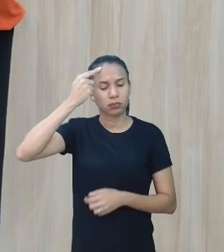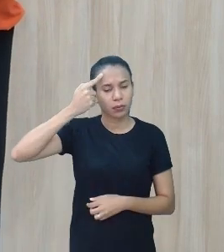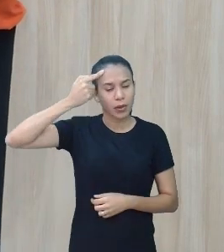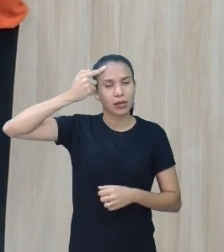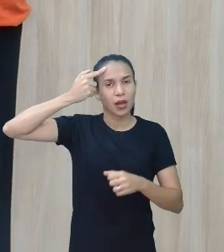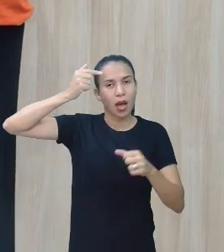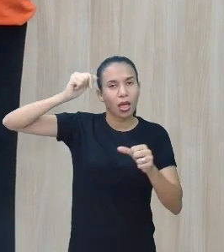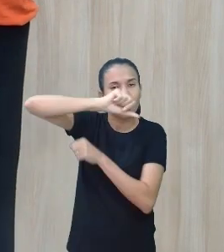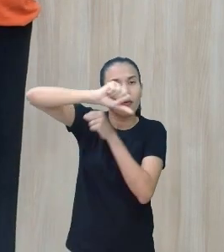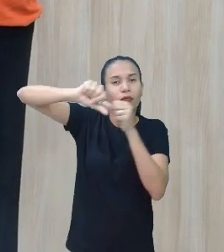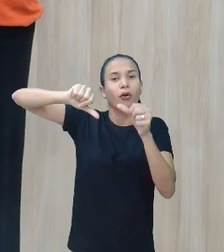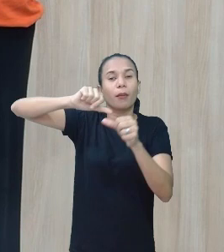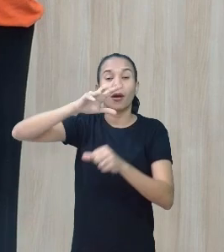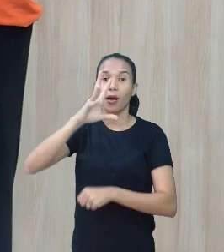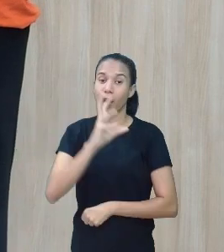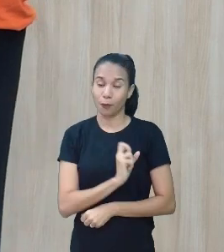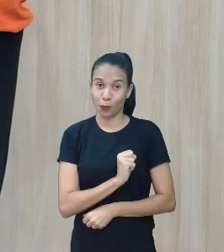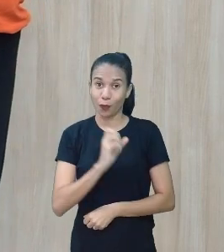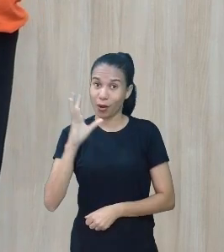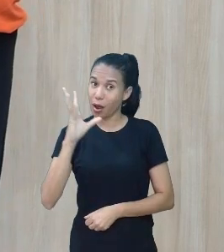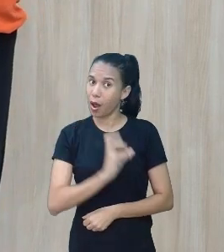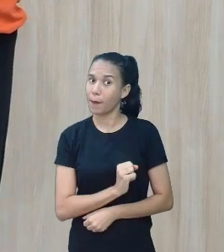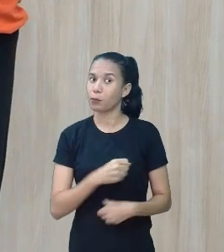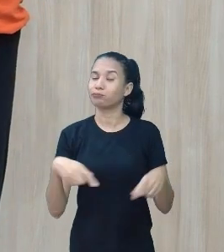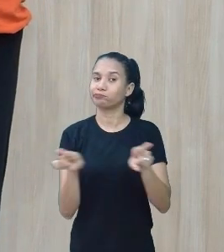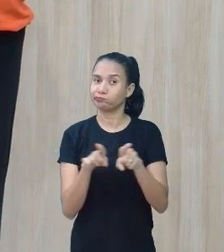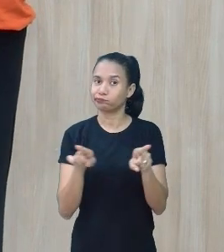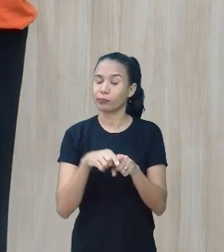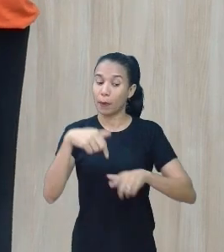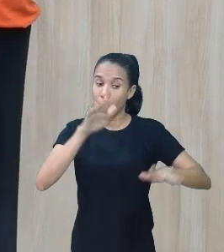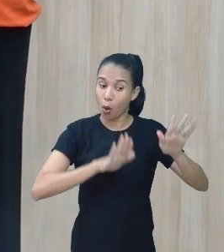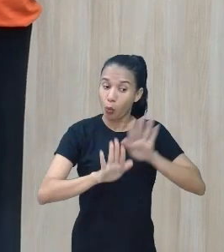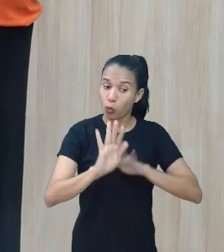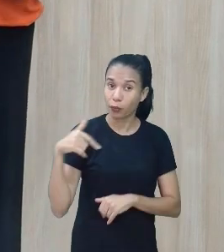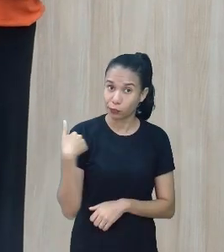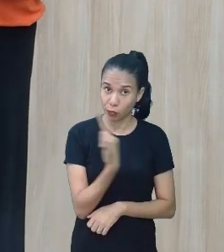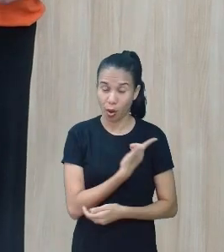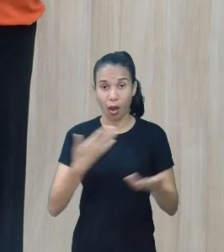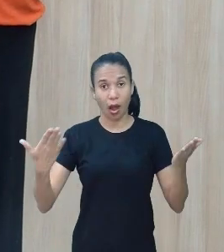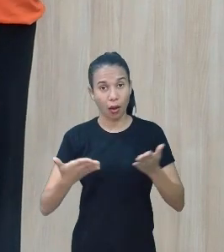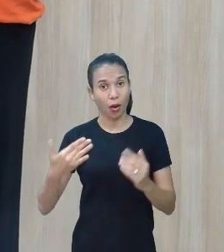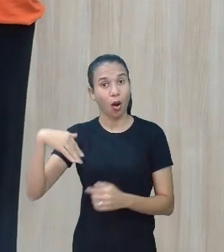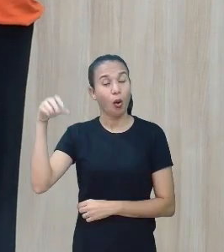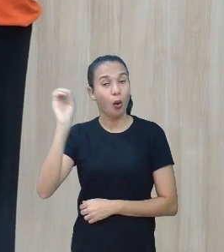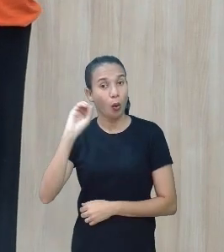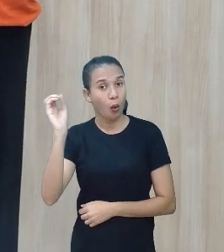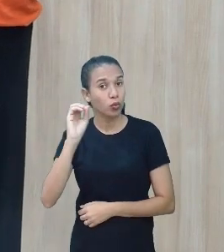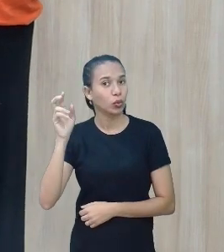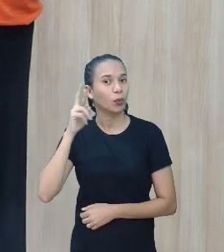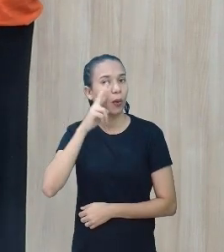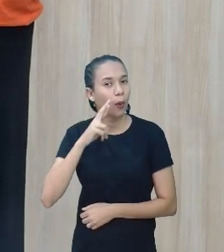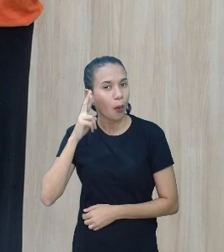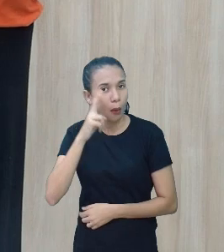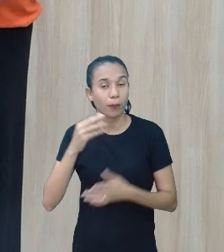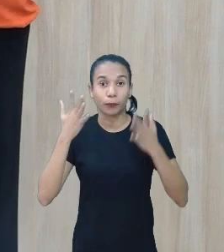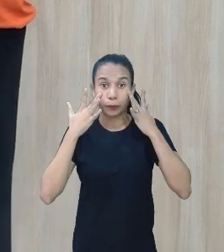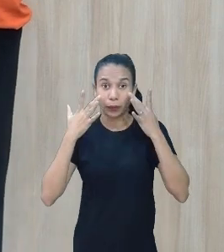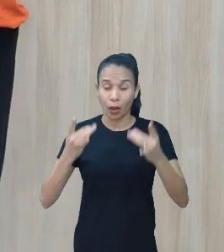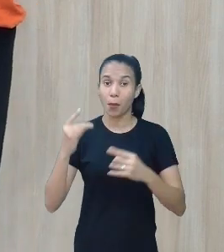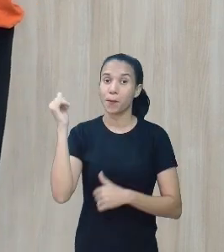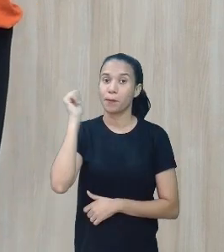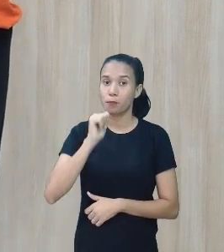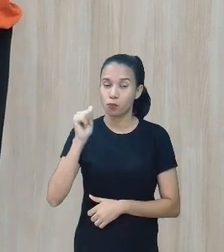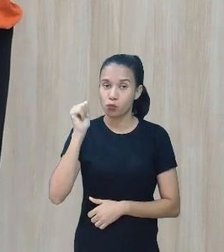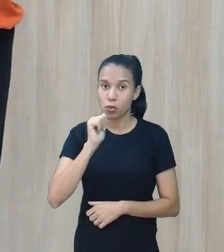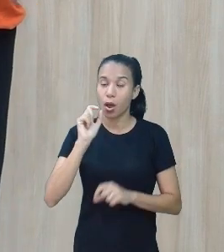no amor. E amar também é se cuidar, viu? Estamos no Outubro Rosa, atenção para as mulheres,